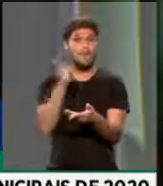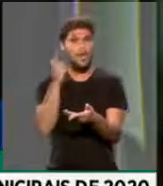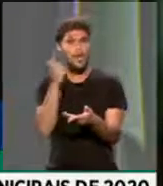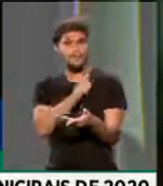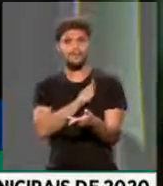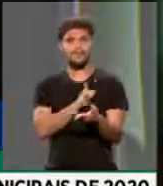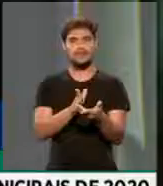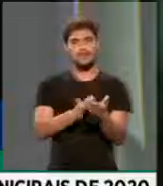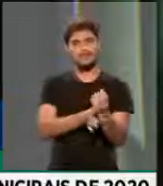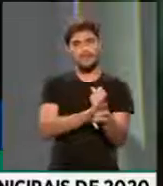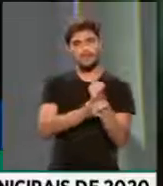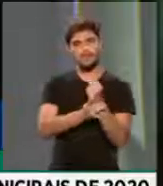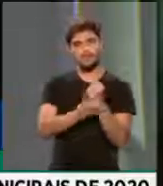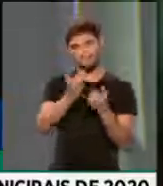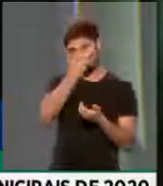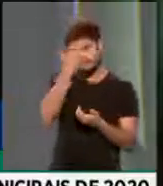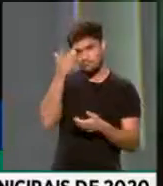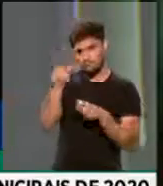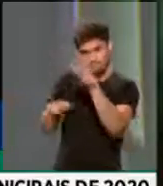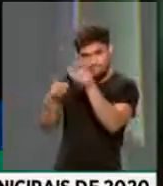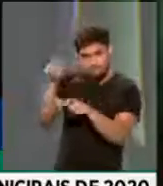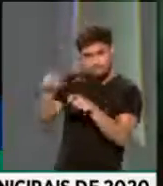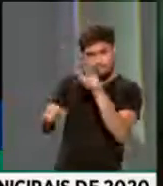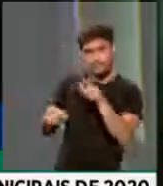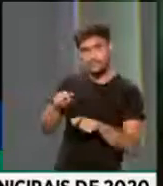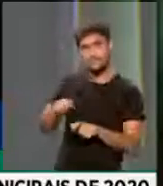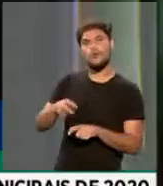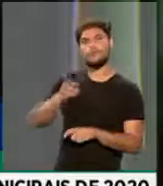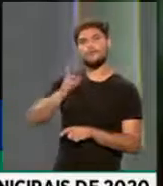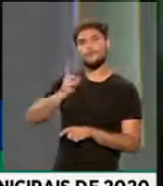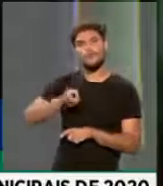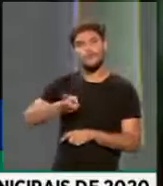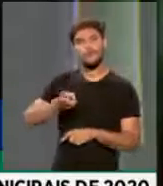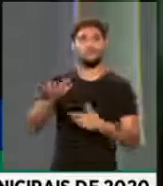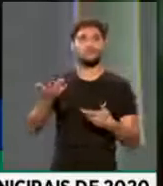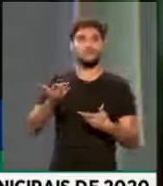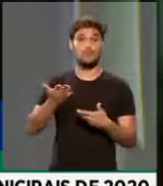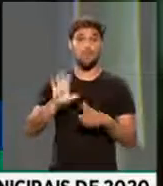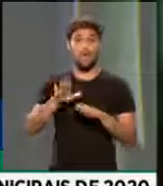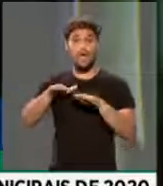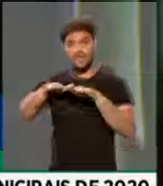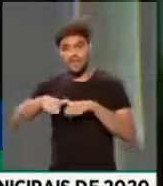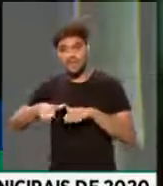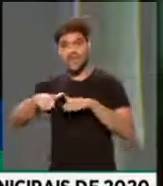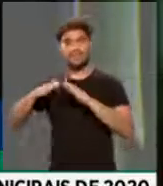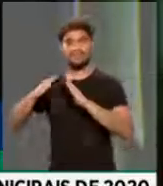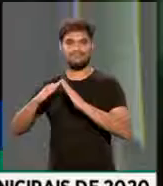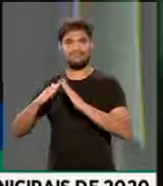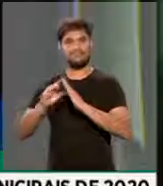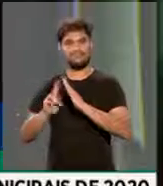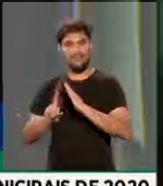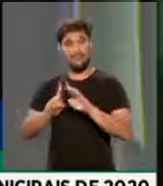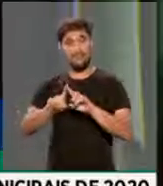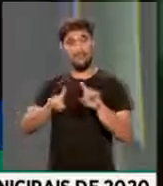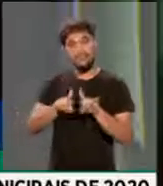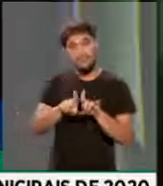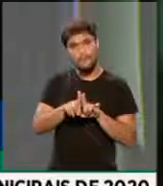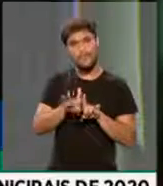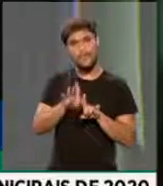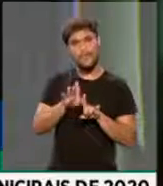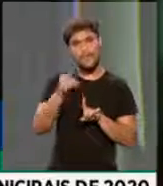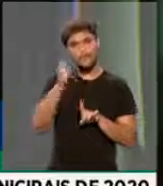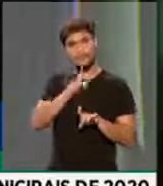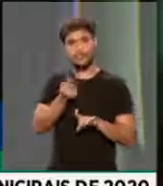possam, ao mesmo tempo, continuar mantendo o distanciamento social e garantindo as suas